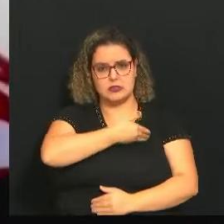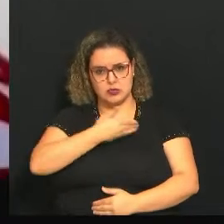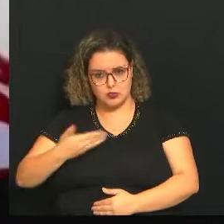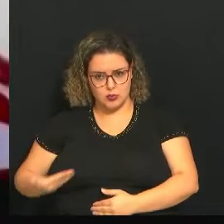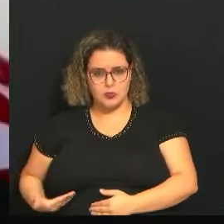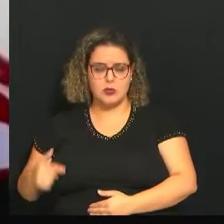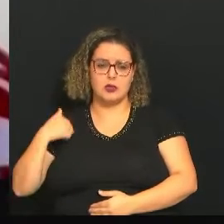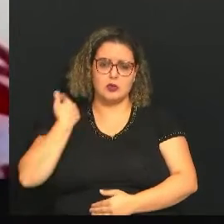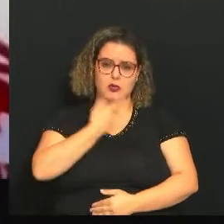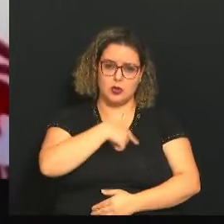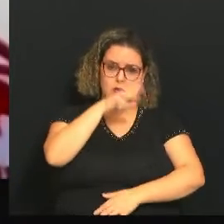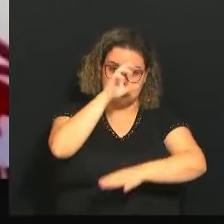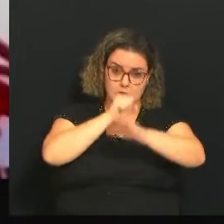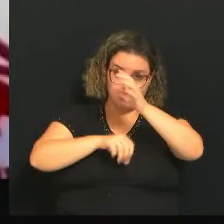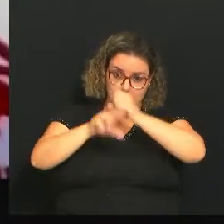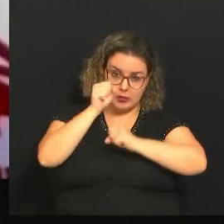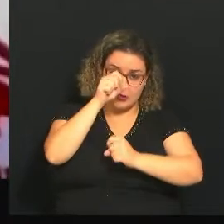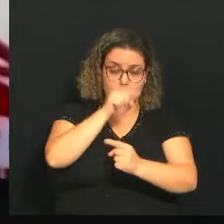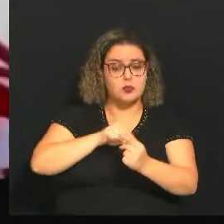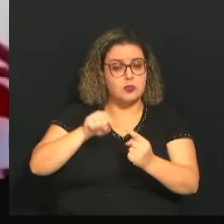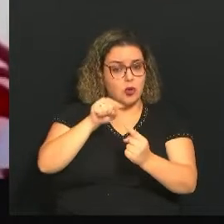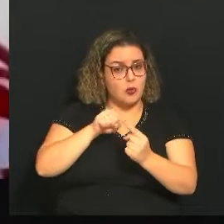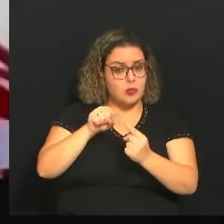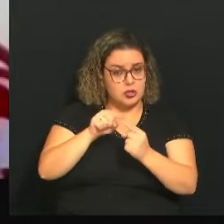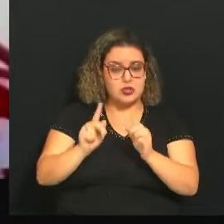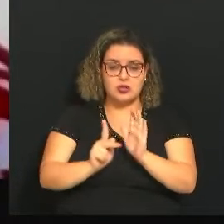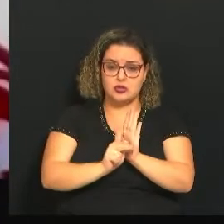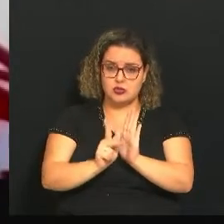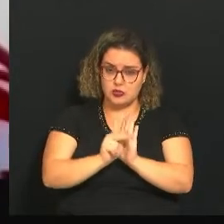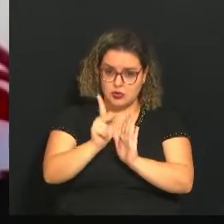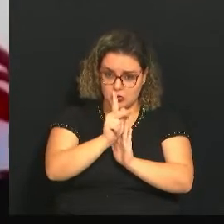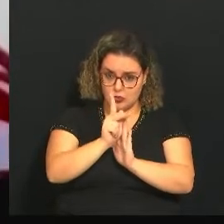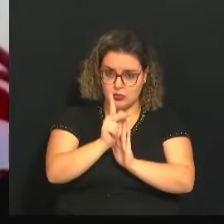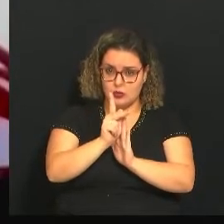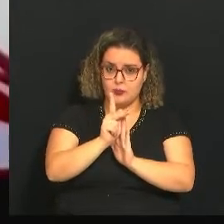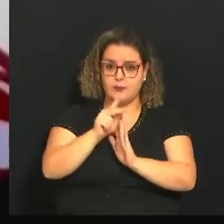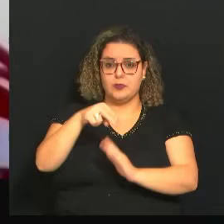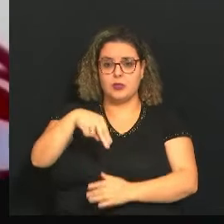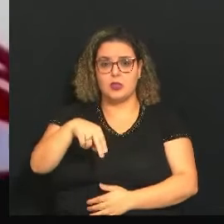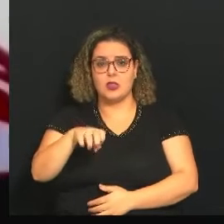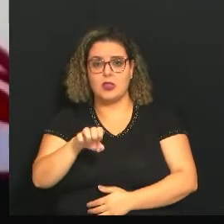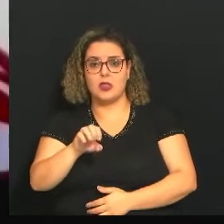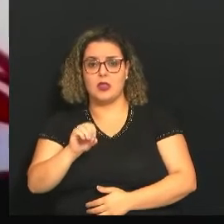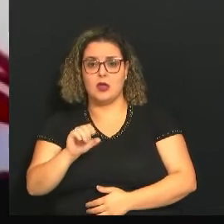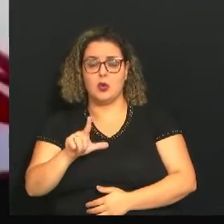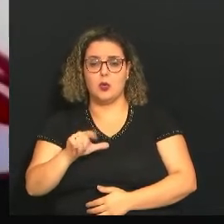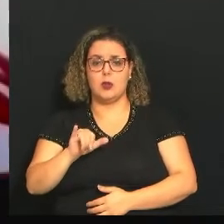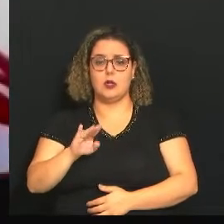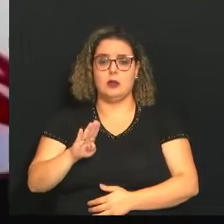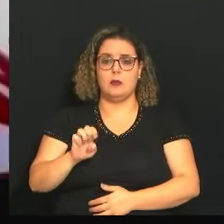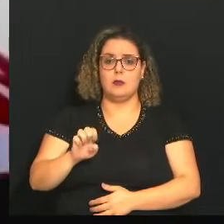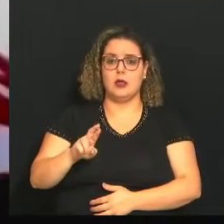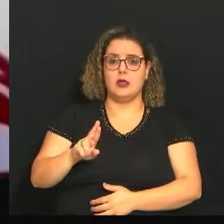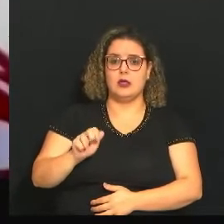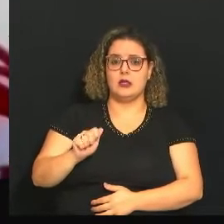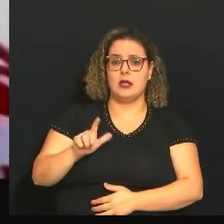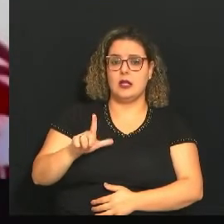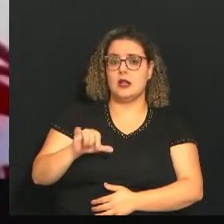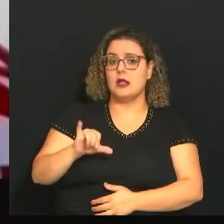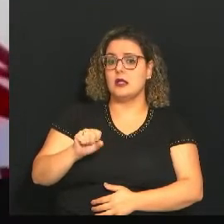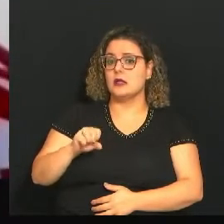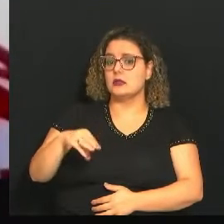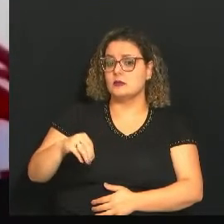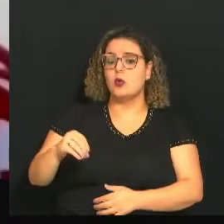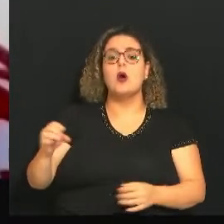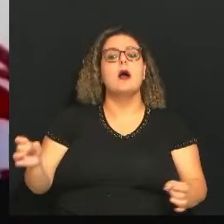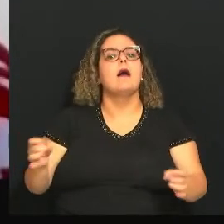E a gente sabe que o objetivo desse projeto que está aí, do neoliberalismo, é acabar com o servidor público, né? Isso